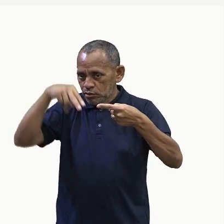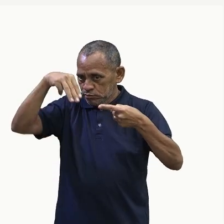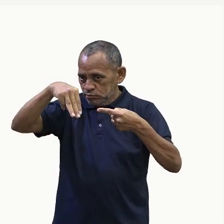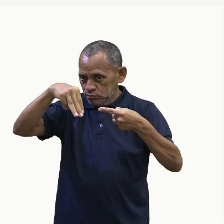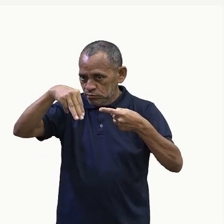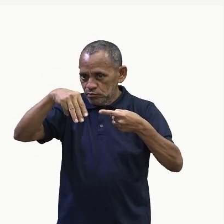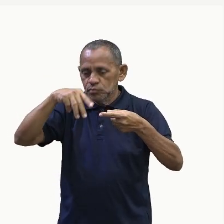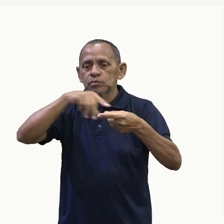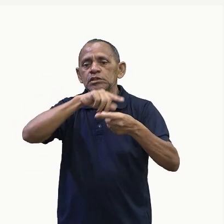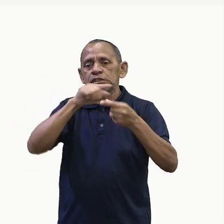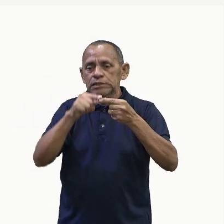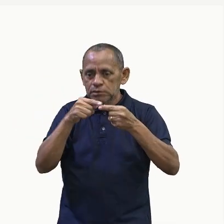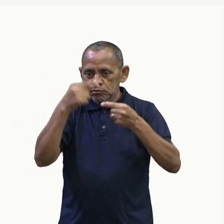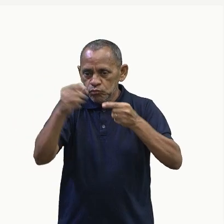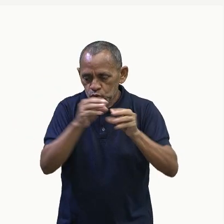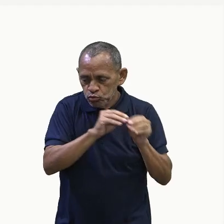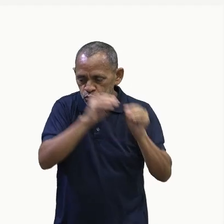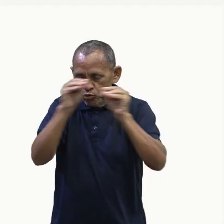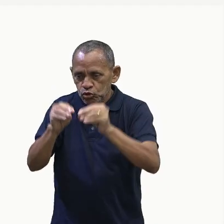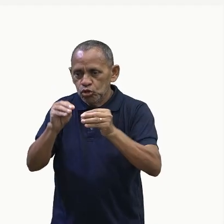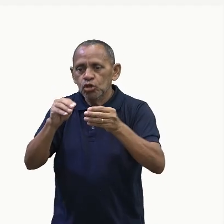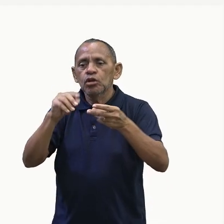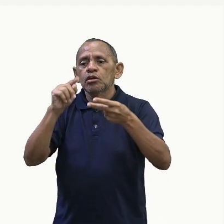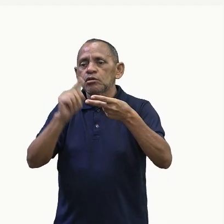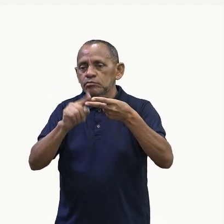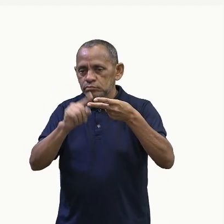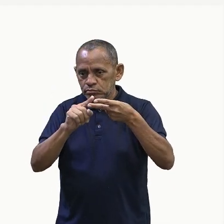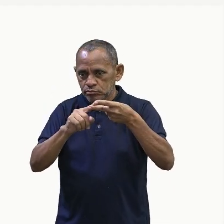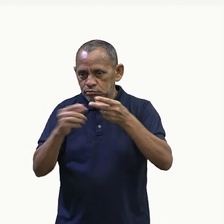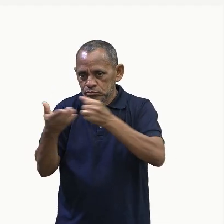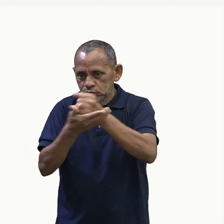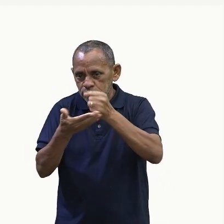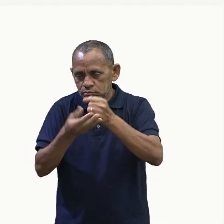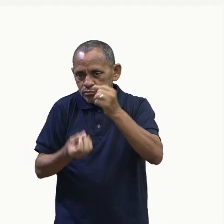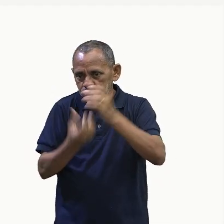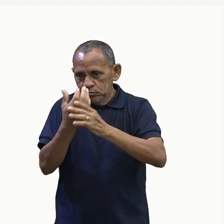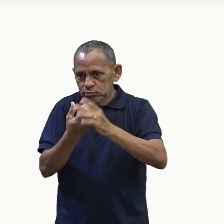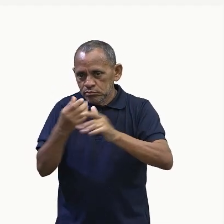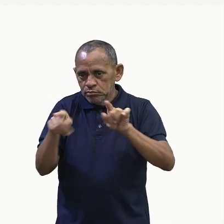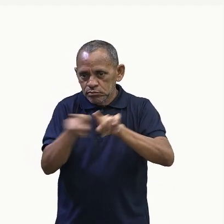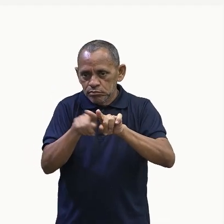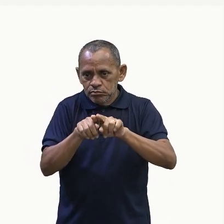o citoplasma as informações contidas na sua sequência de bases formadas ali